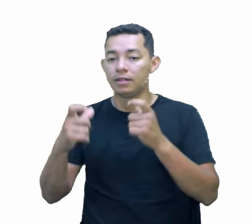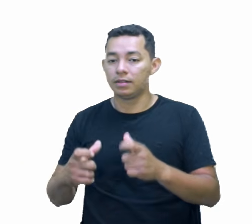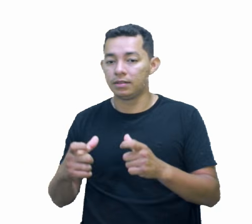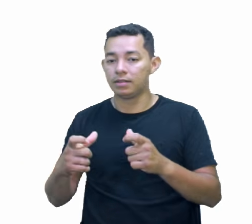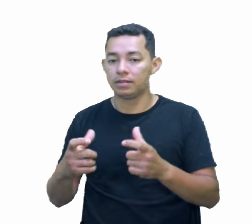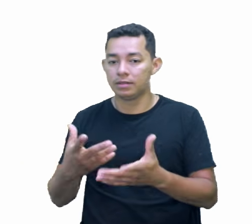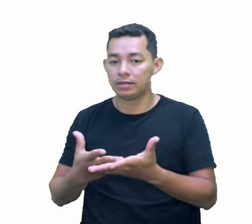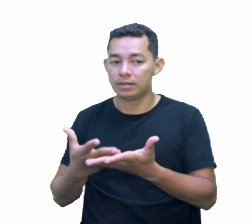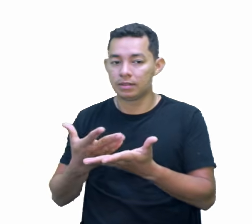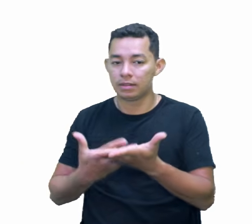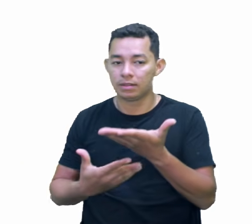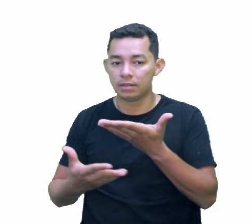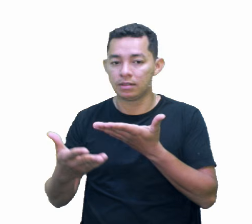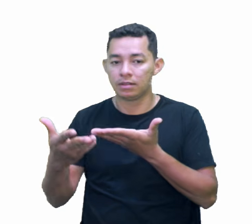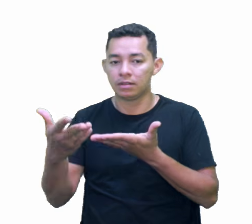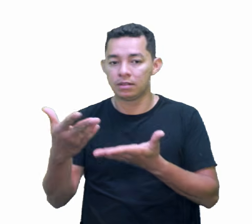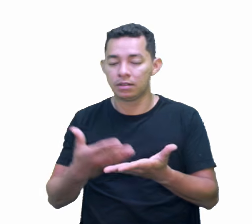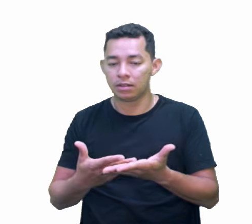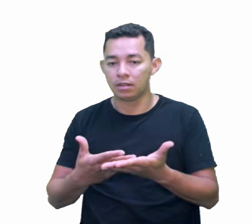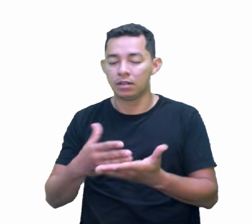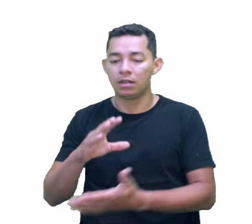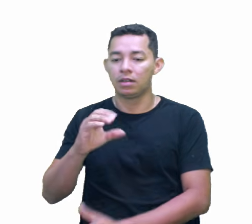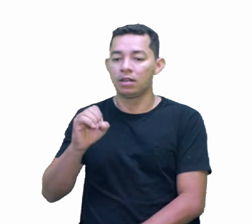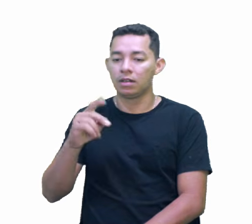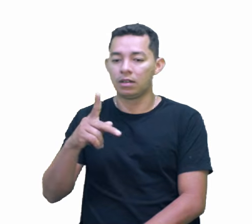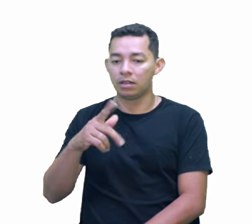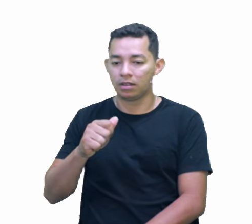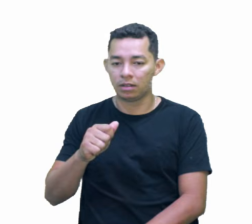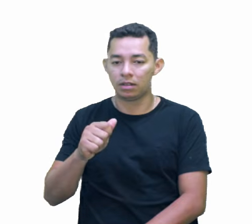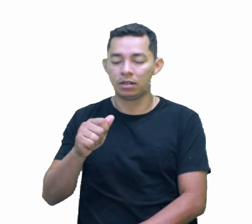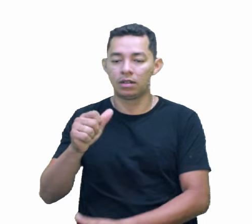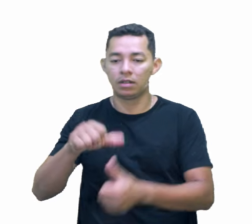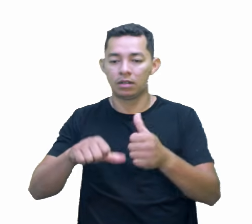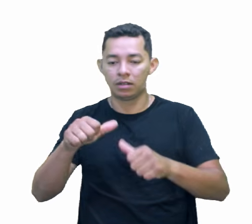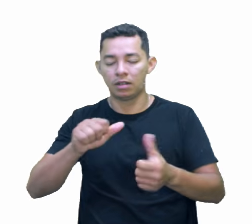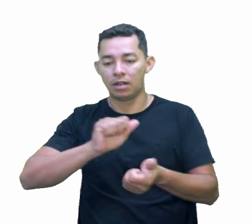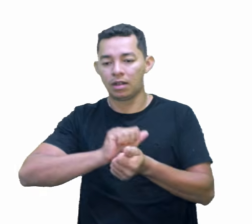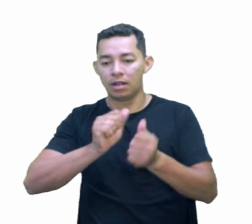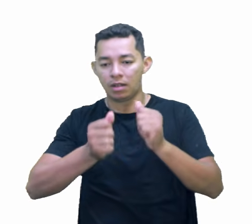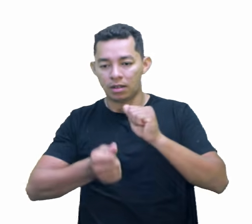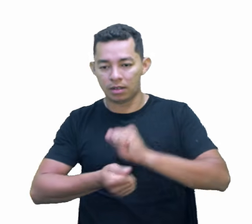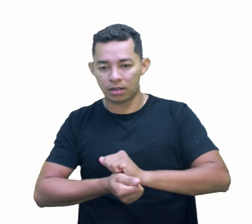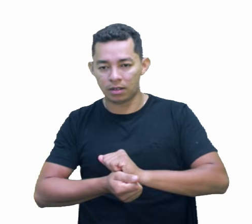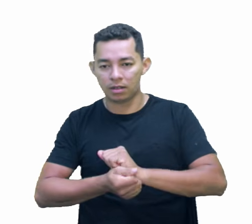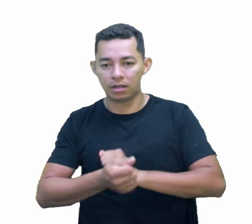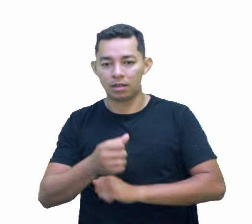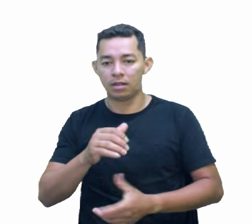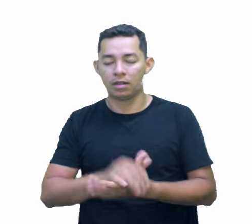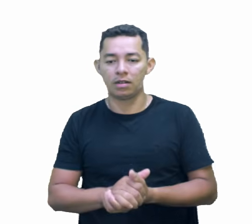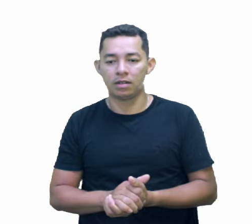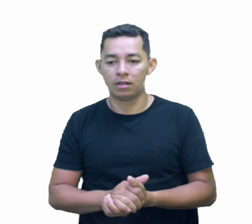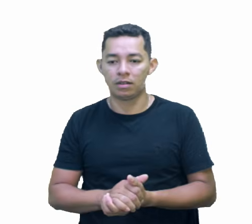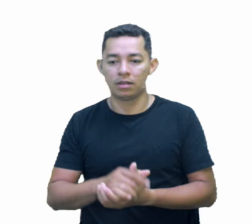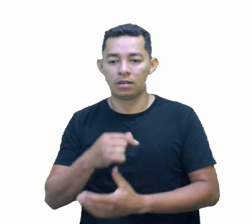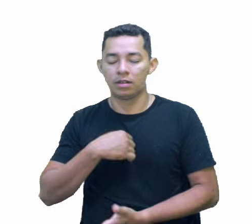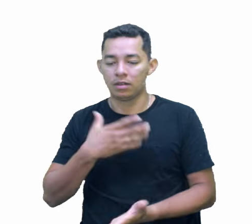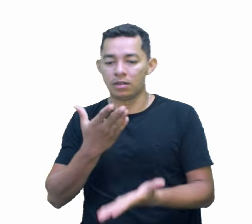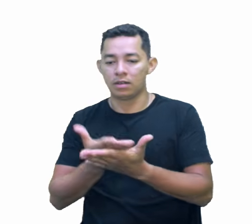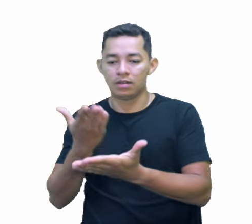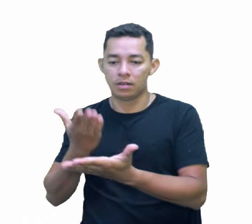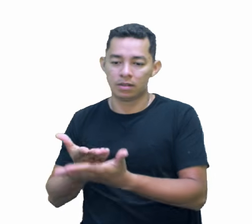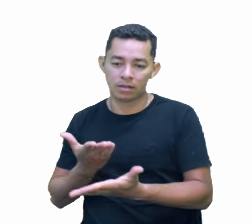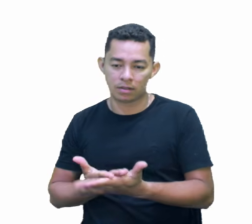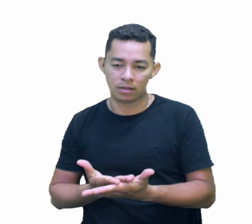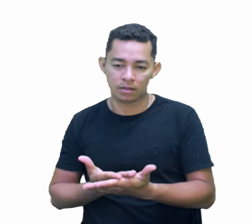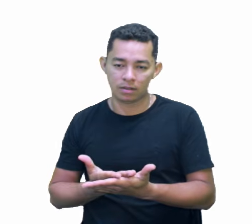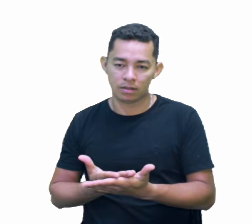a comportamento e mecanismos adaptativos. Na autoecologia, eu vou estudar